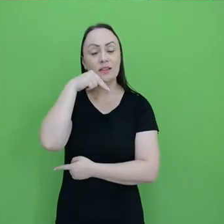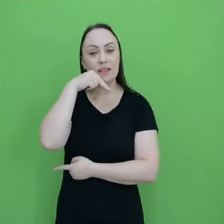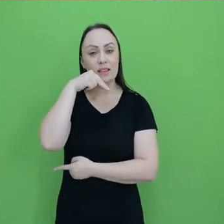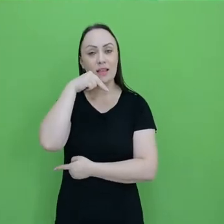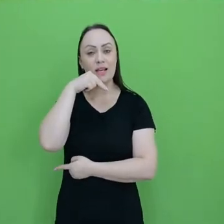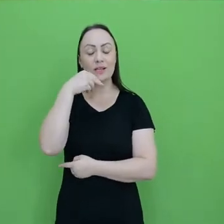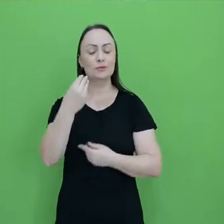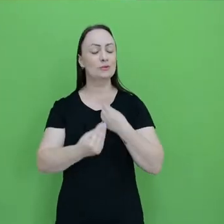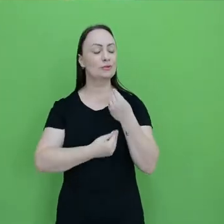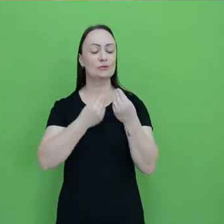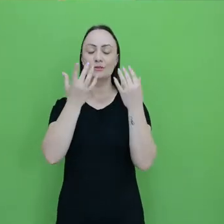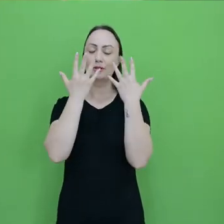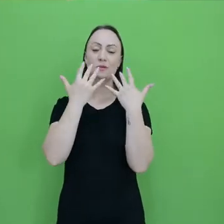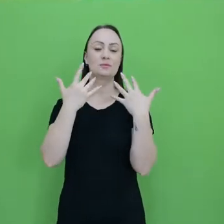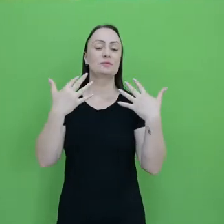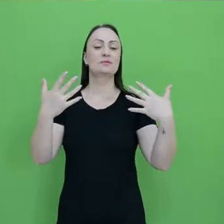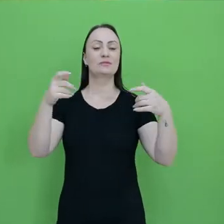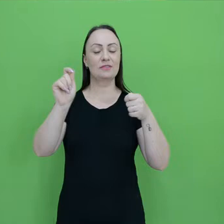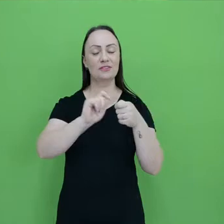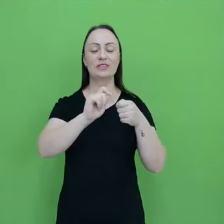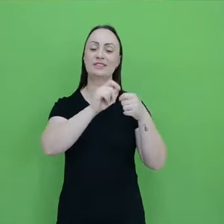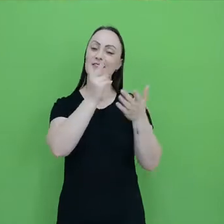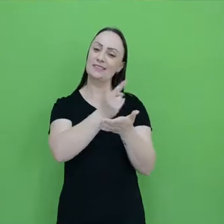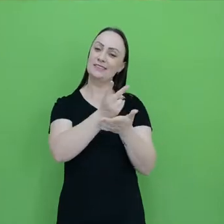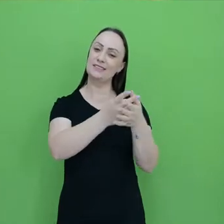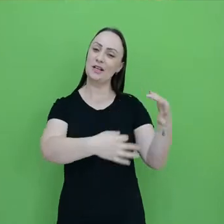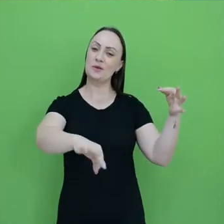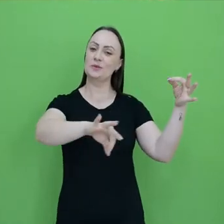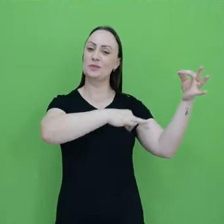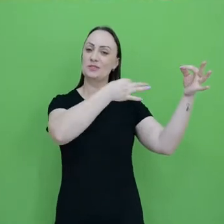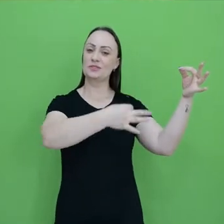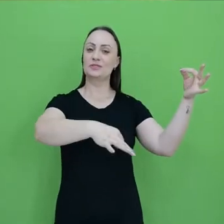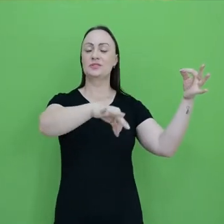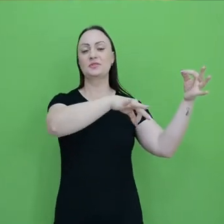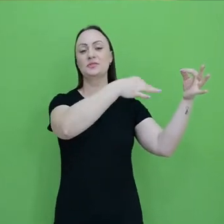depois vieram, com fascínio tocava seu instrumento.